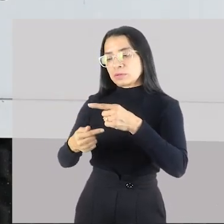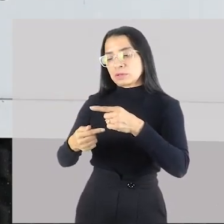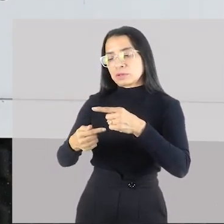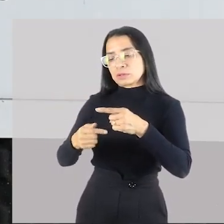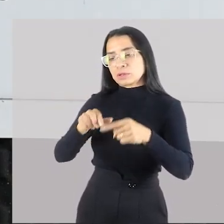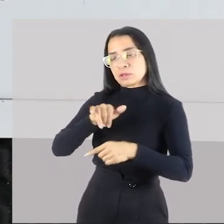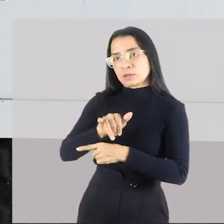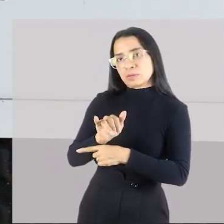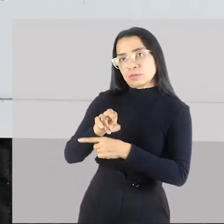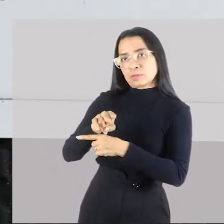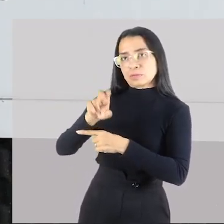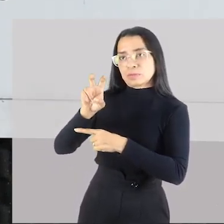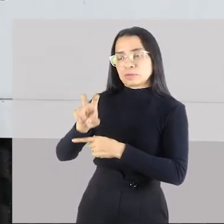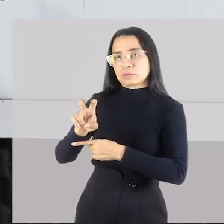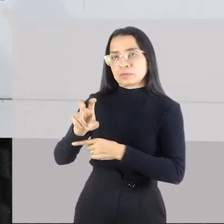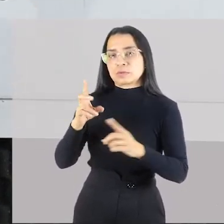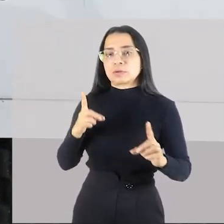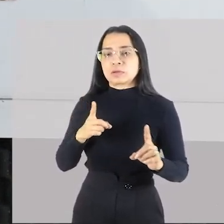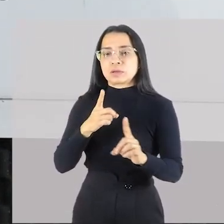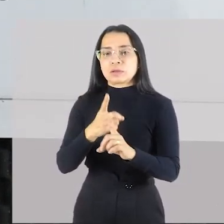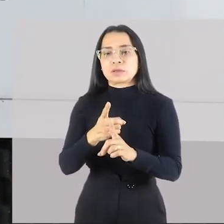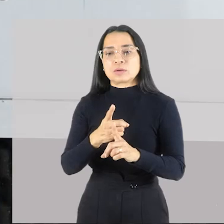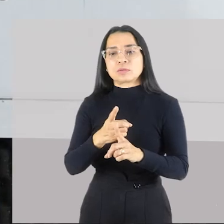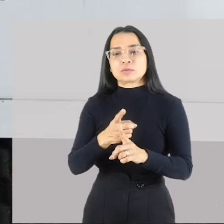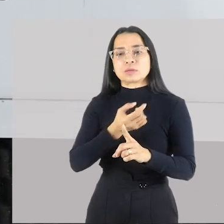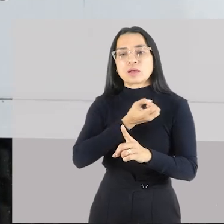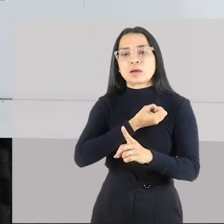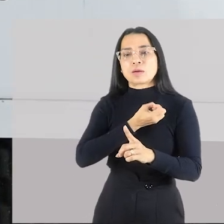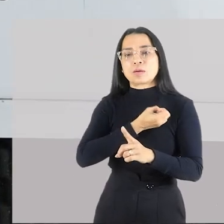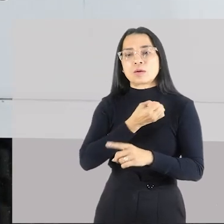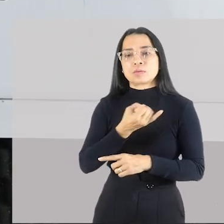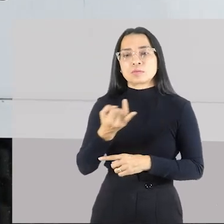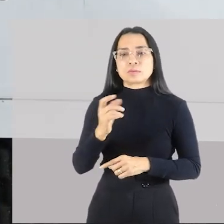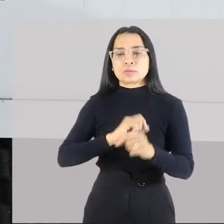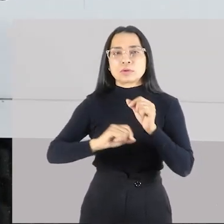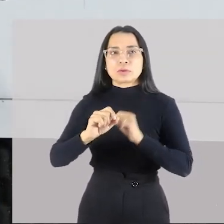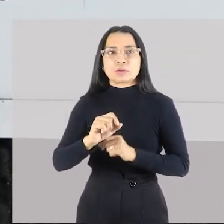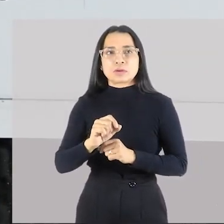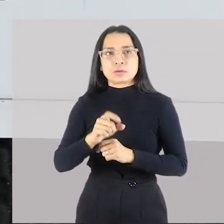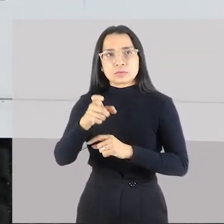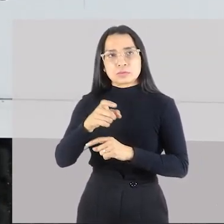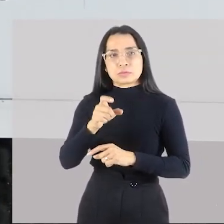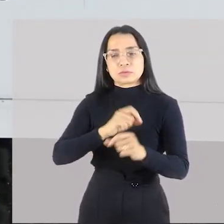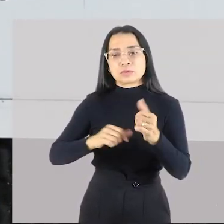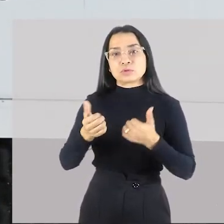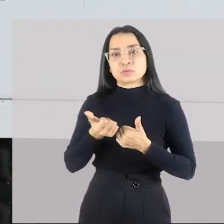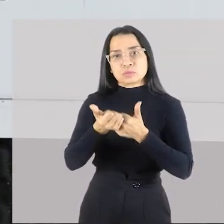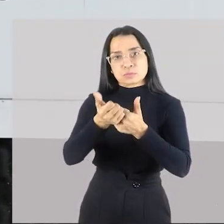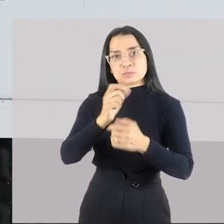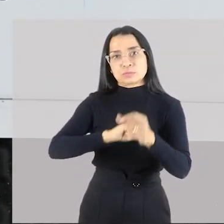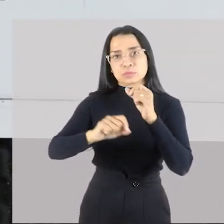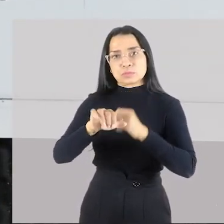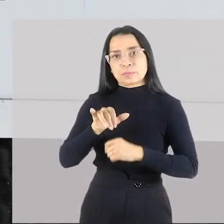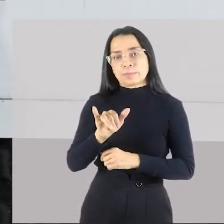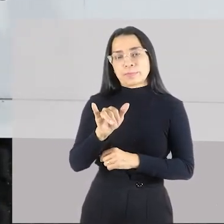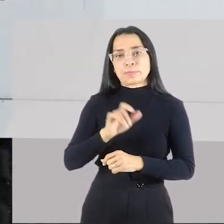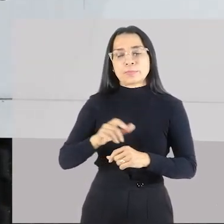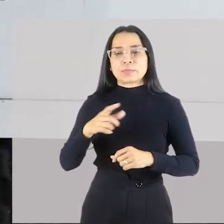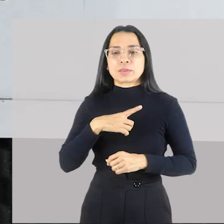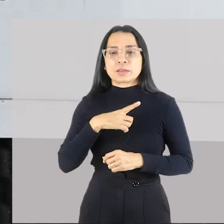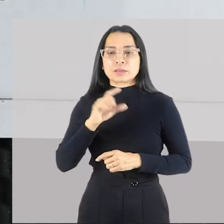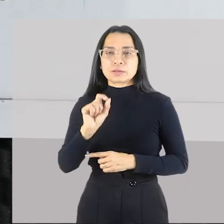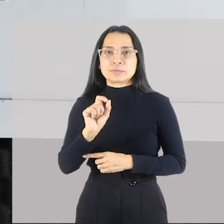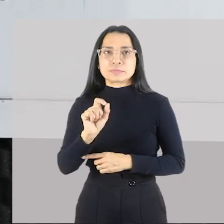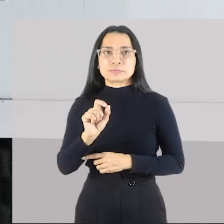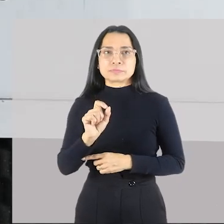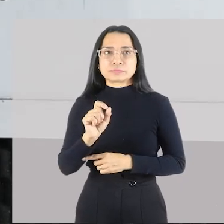Certo? E aí, turma, para encontrar o valor de x, você substitui em uma das equações o y, né? Nós vamos ter aqui,